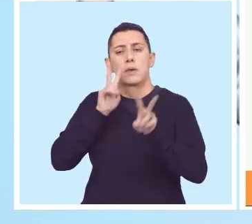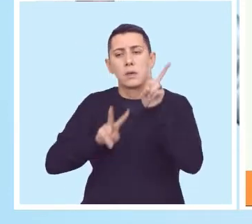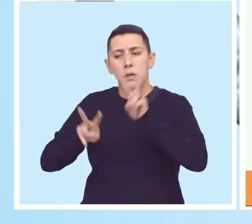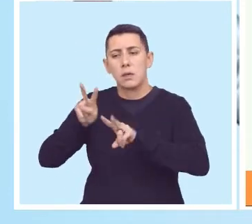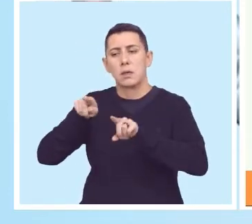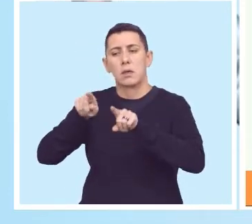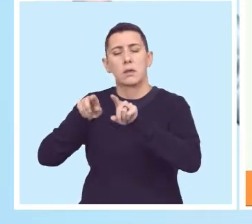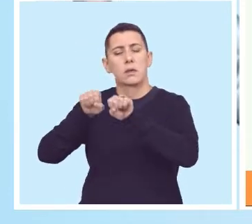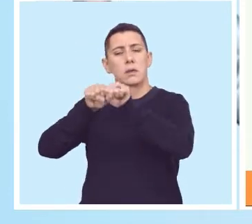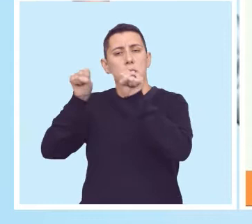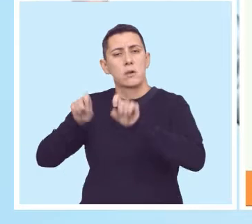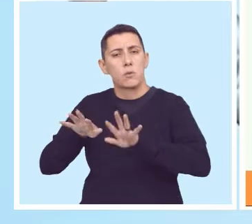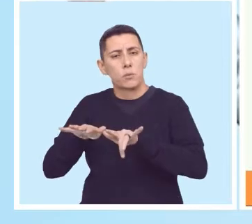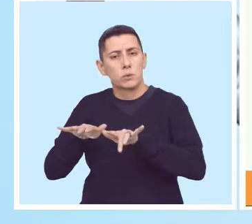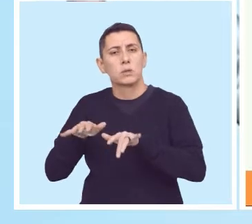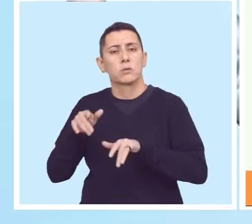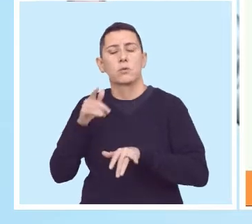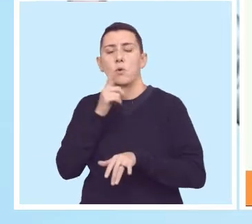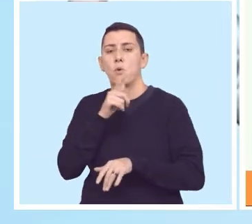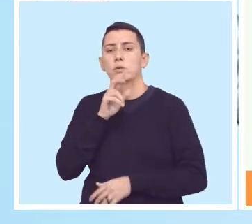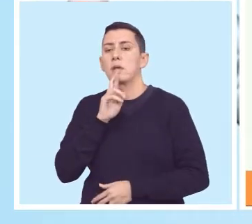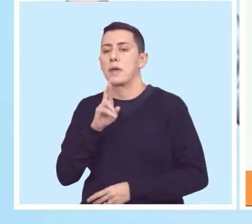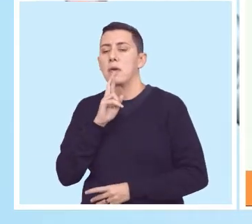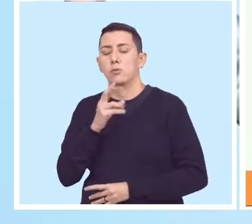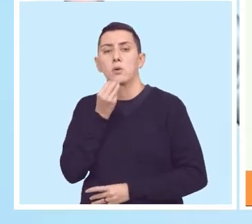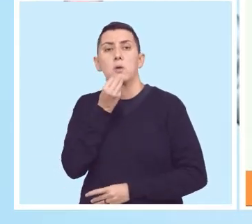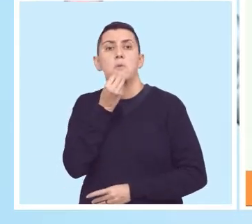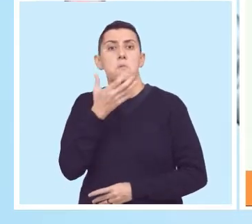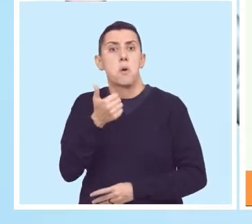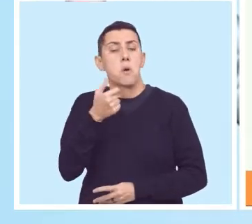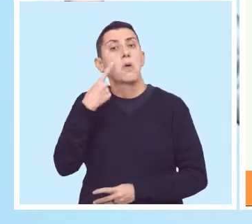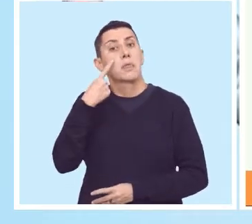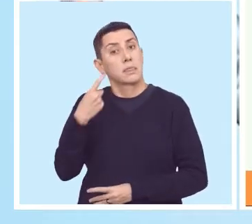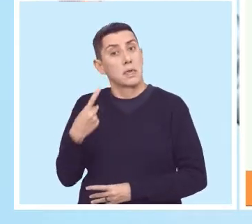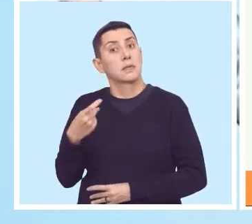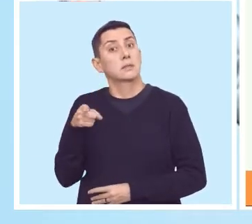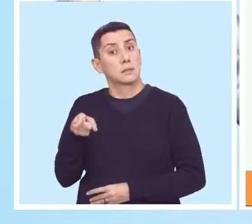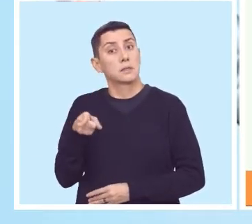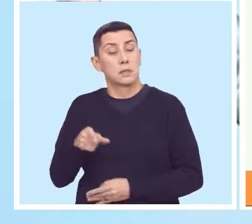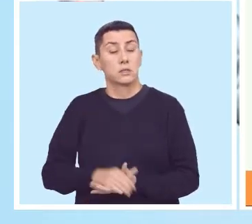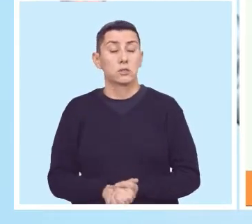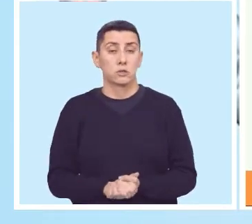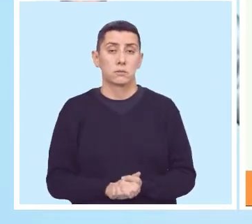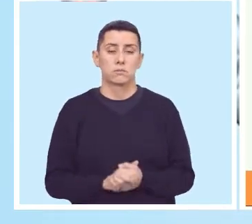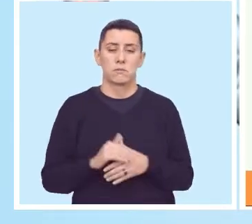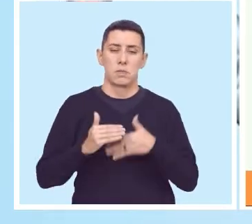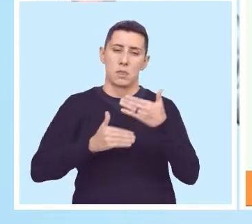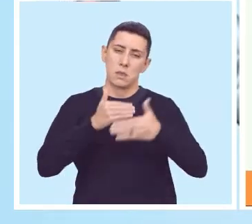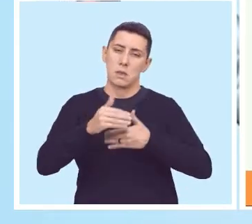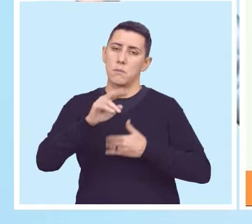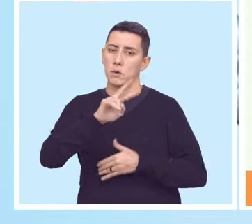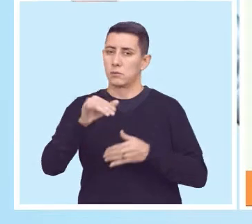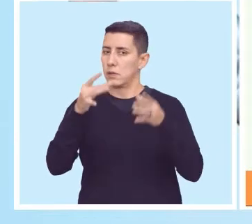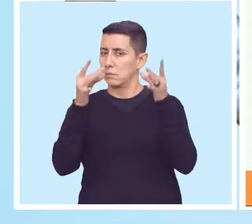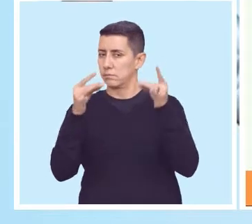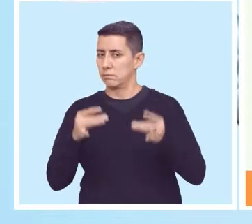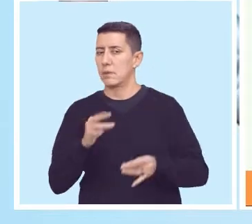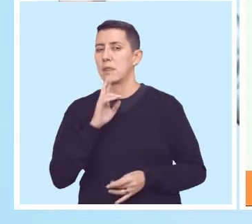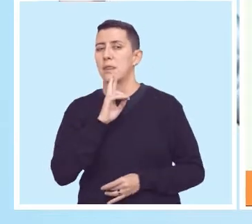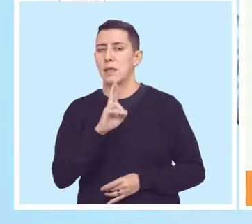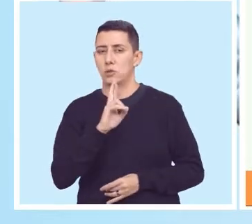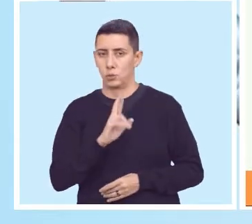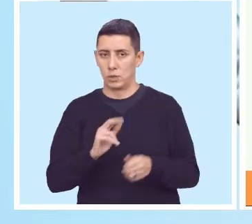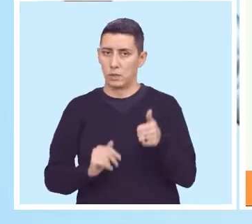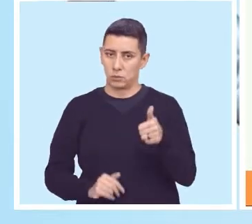nós conseguimos ter resultados muito interessantes. Tá? Mais à frente, nós vamos detalhar mais sobre essa questão de resultado.